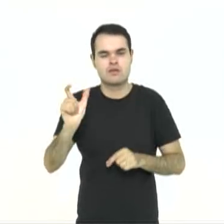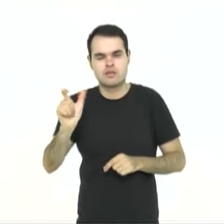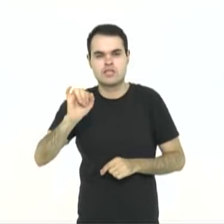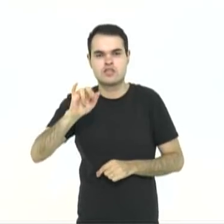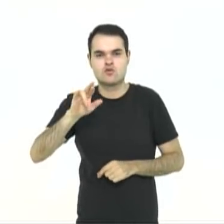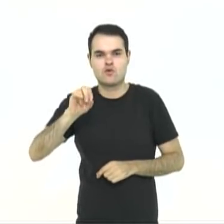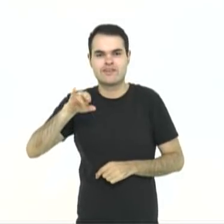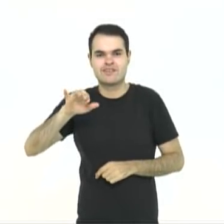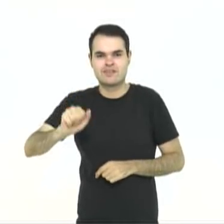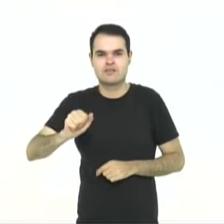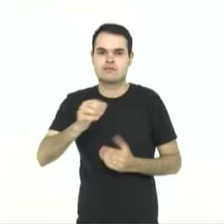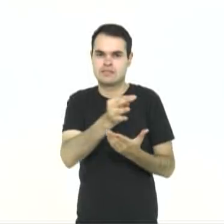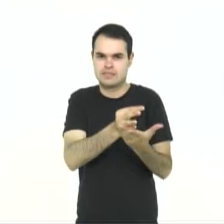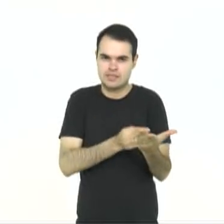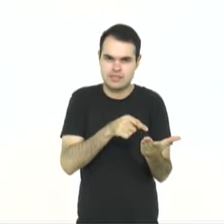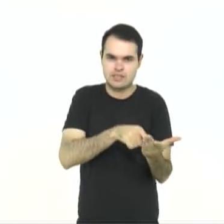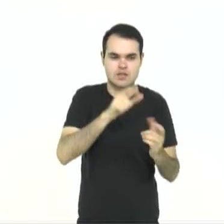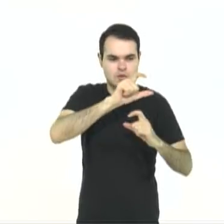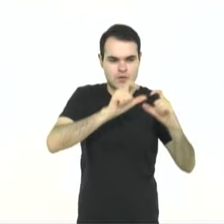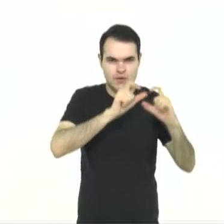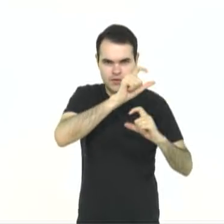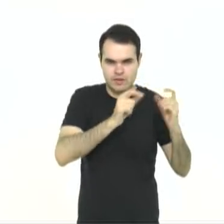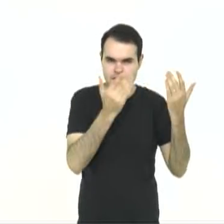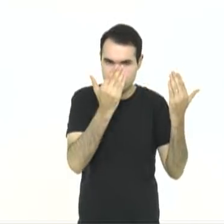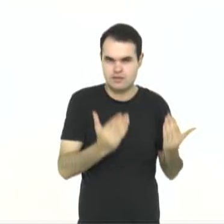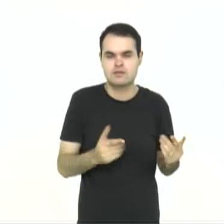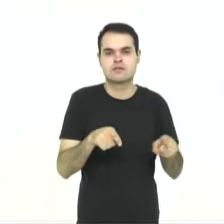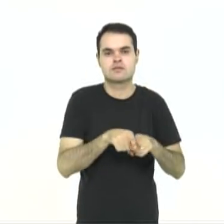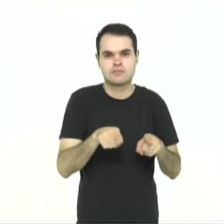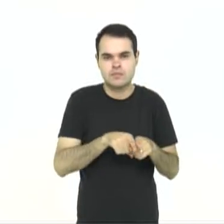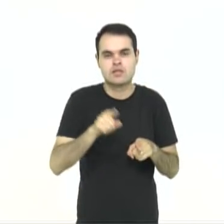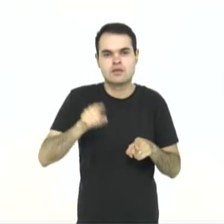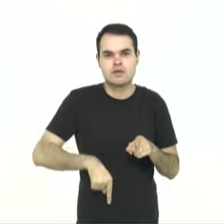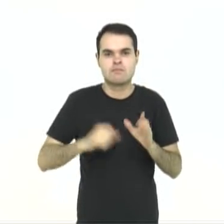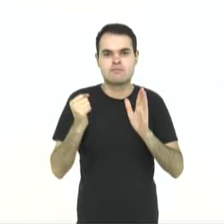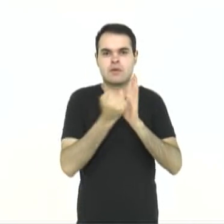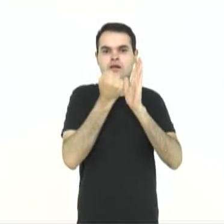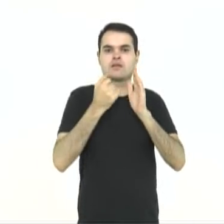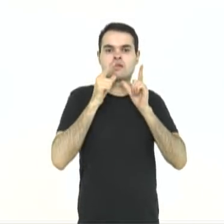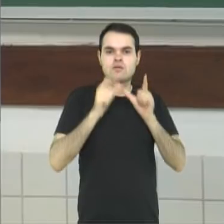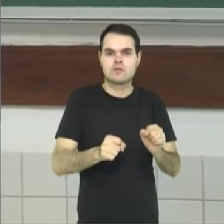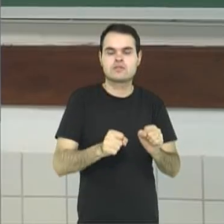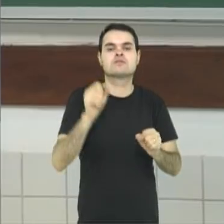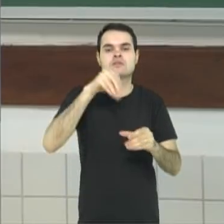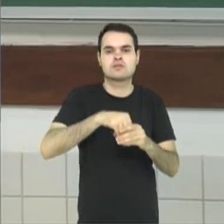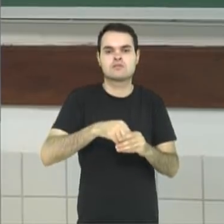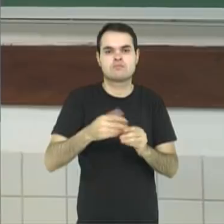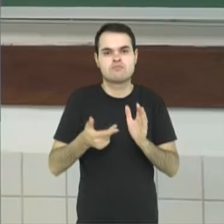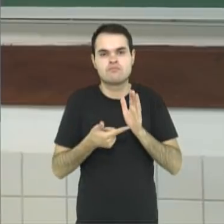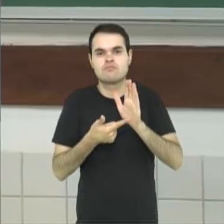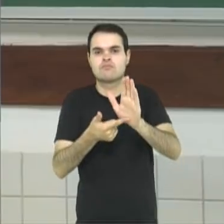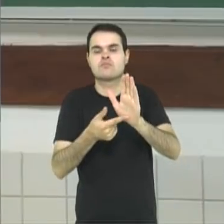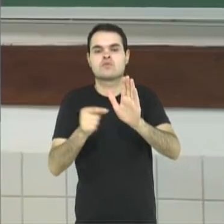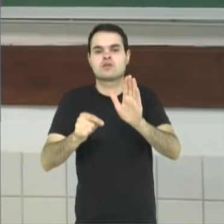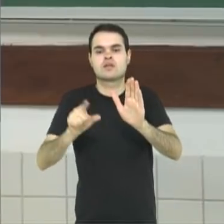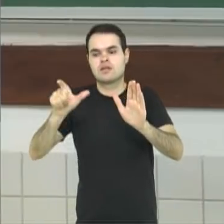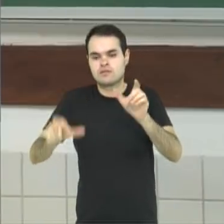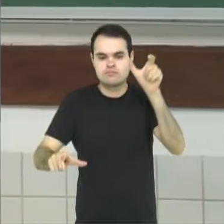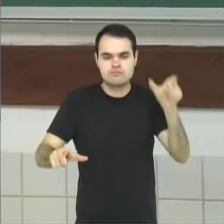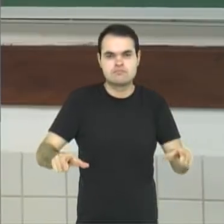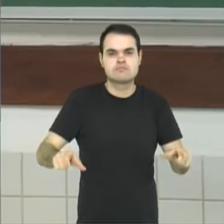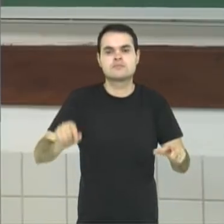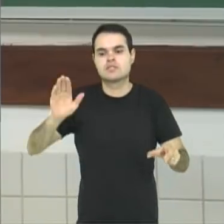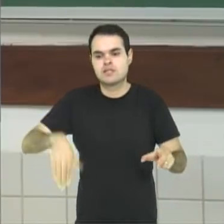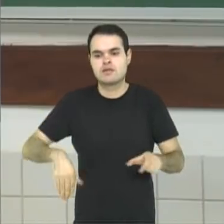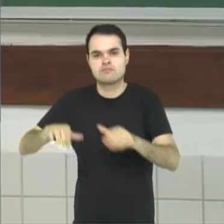em textos como a história em quadrinhos que analisamos, né? E as marcas linguísticas que evidenciam o locutor e o interlocutor de um texto,